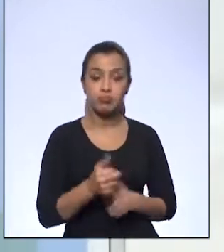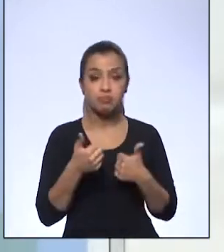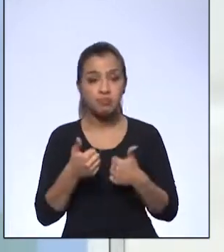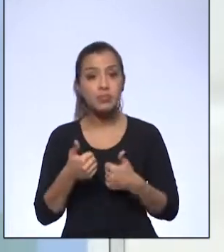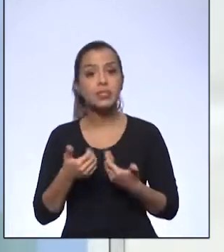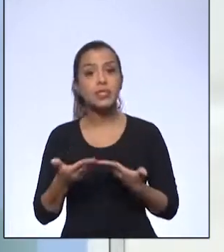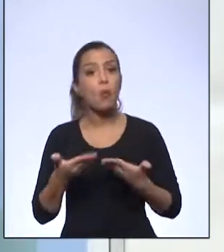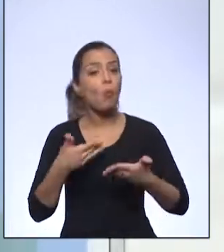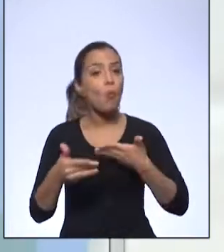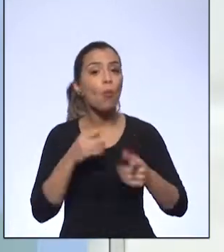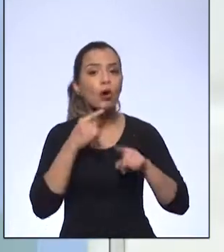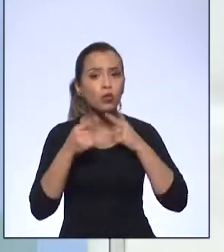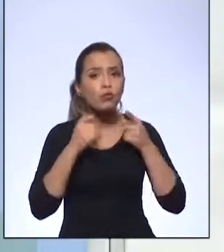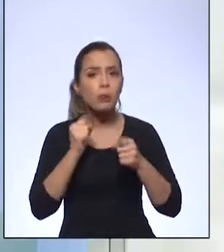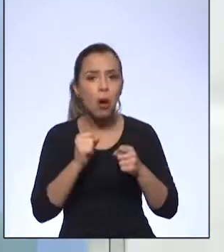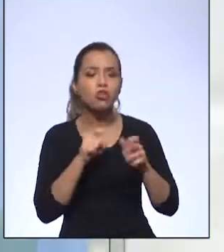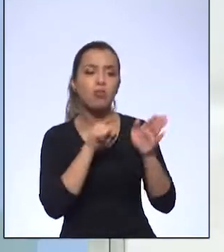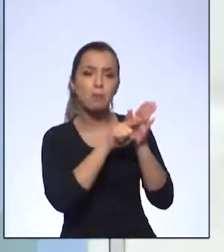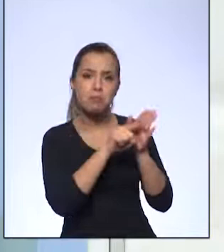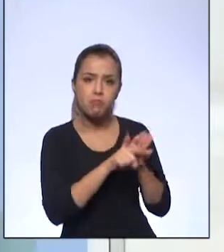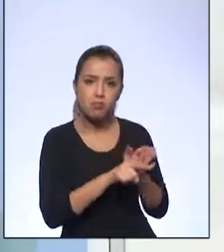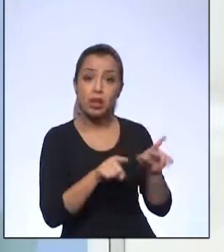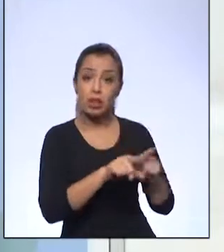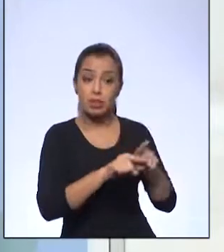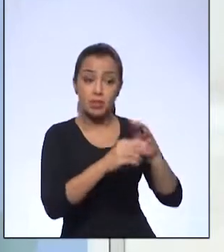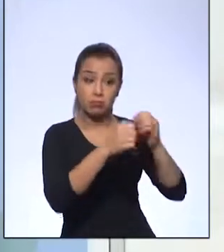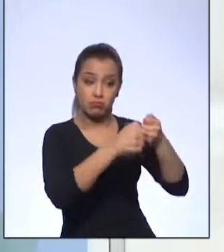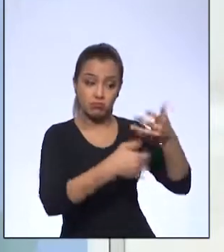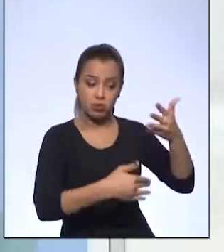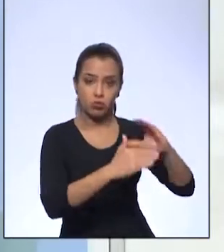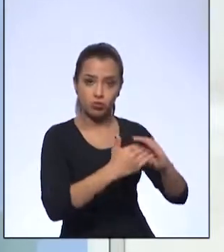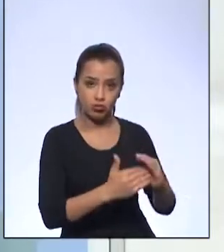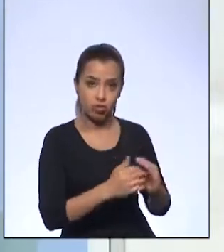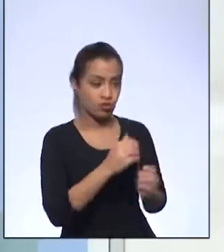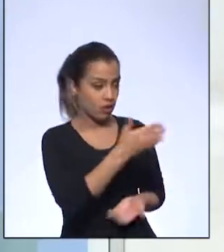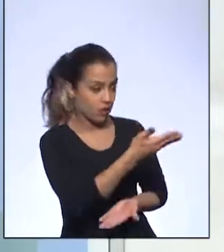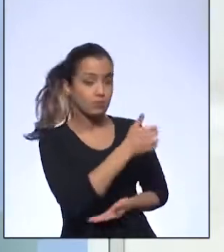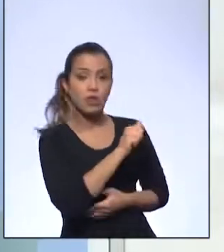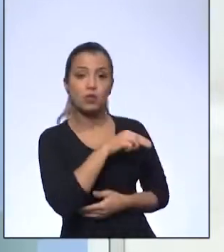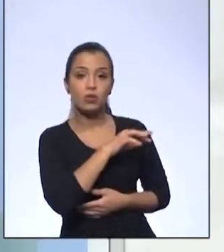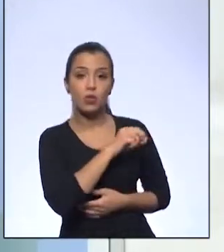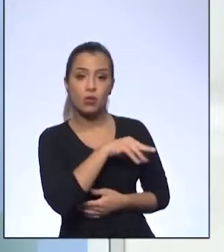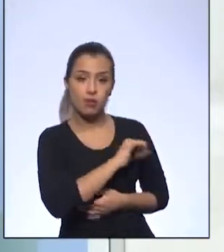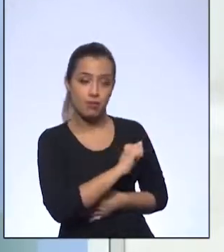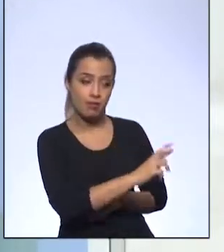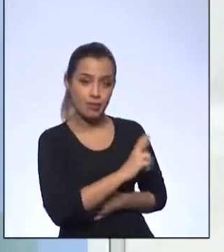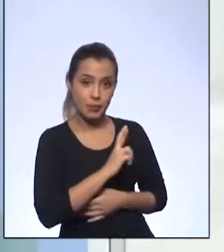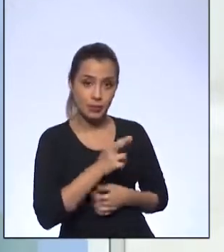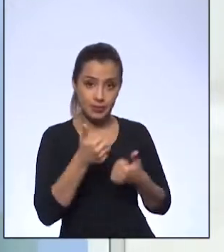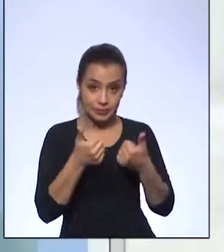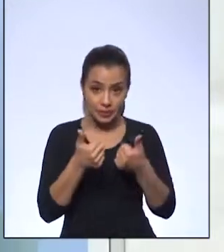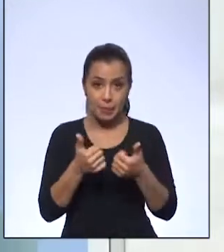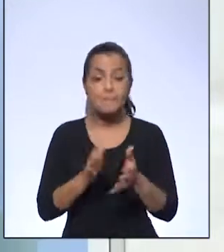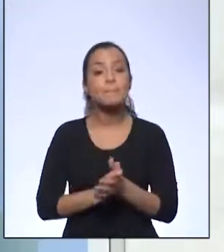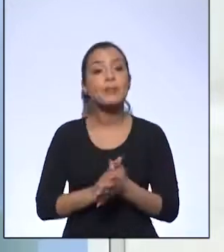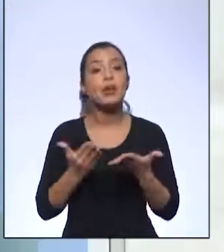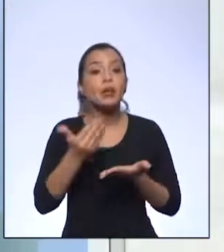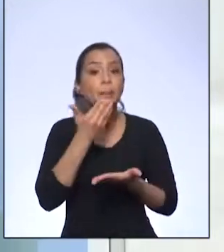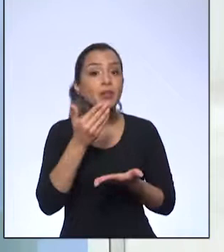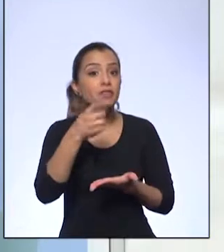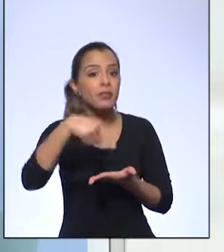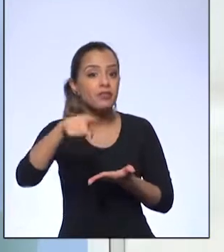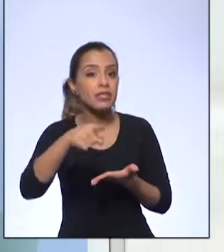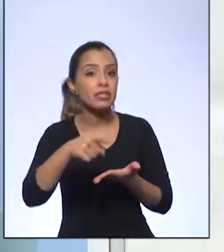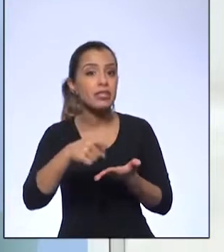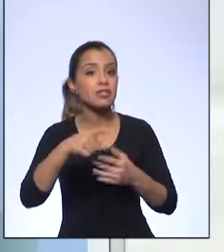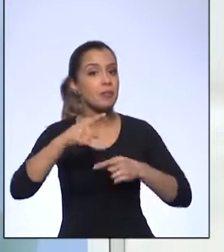vocês tiverem alguma dúvida também, podem perguntar, que a professora Antônia responde para a gente, tudo bem? Então, a gente vai pedir para que vocês agora peguem os